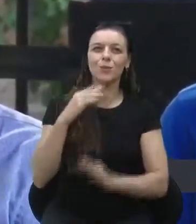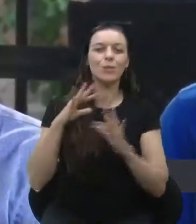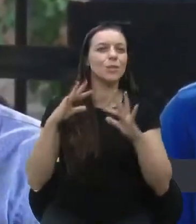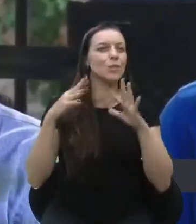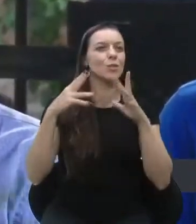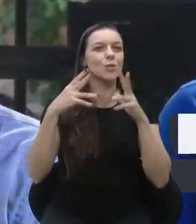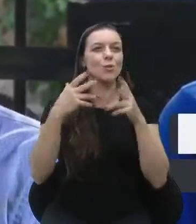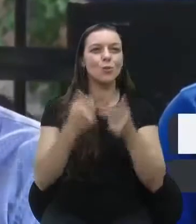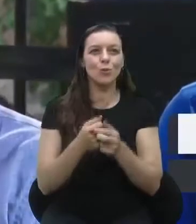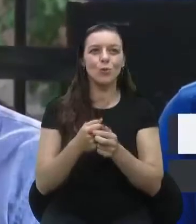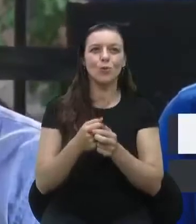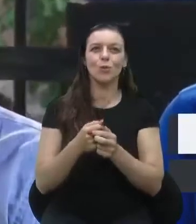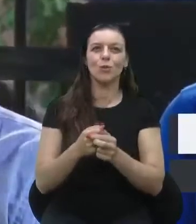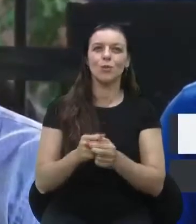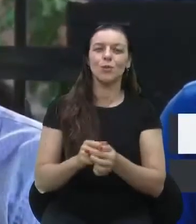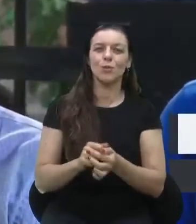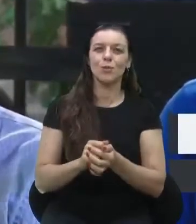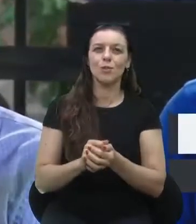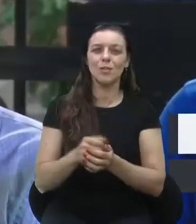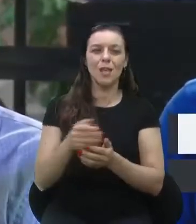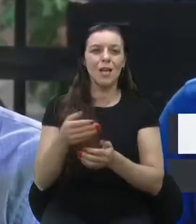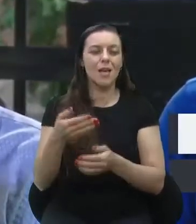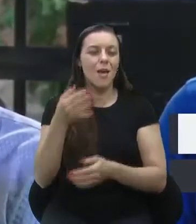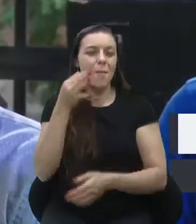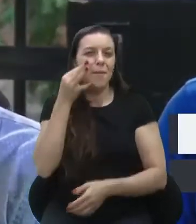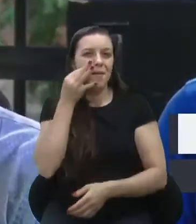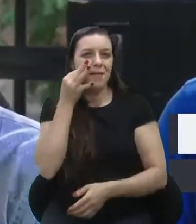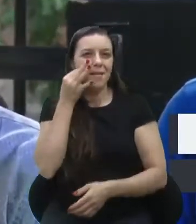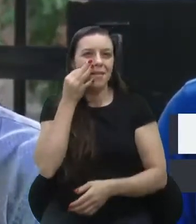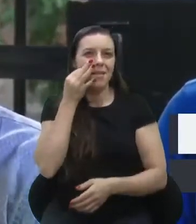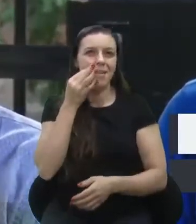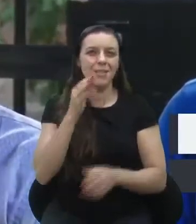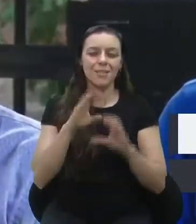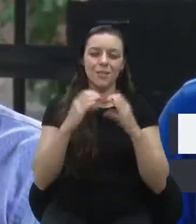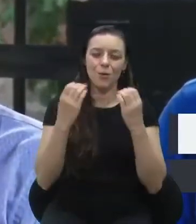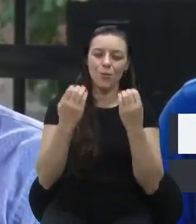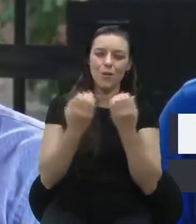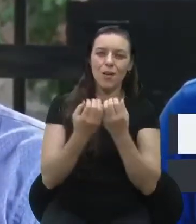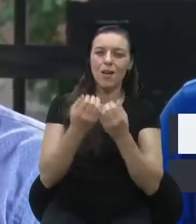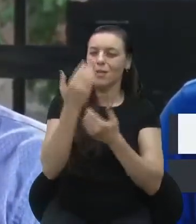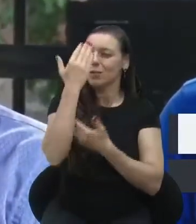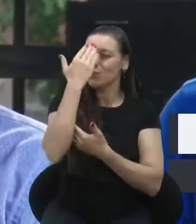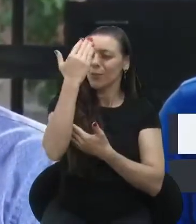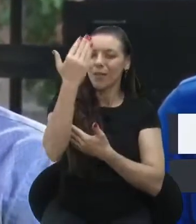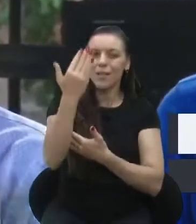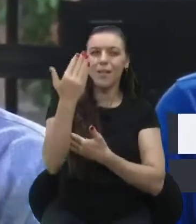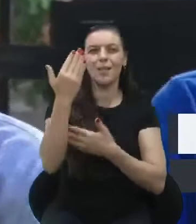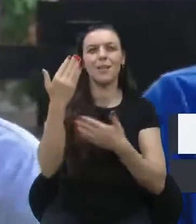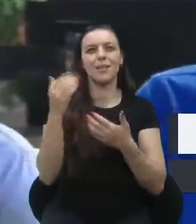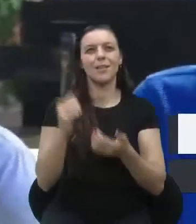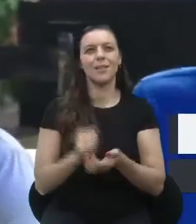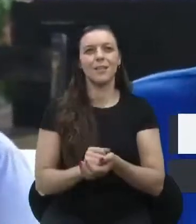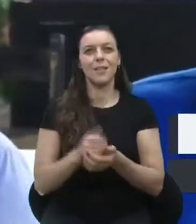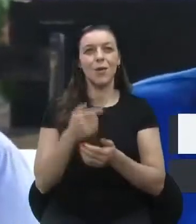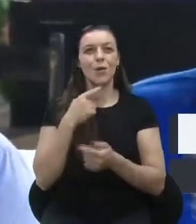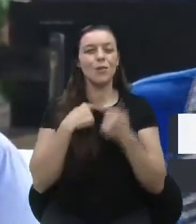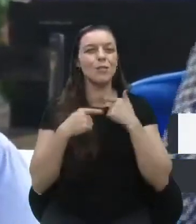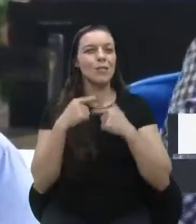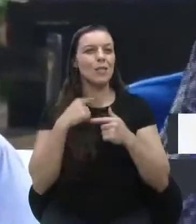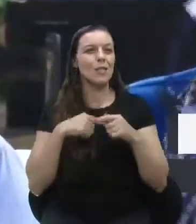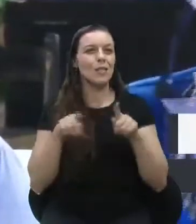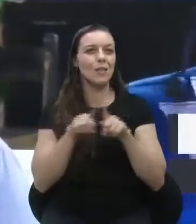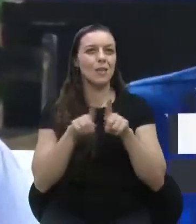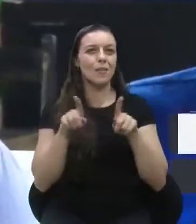os senhores e as senhoras aqui presentes. Obrigada por estarem aqui. Eu gostaria de fazer um voto